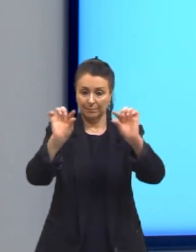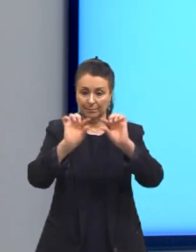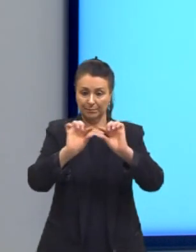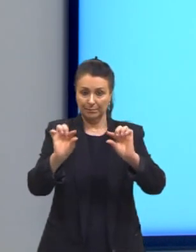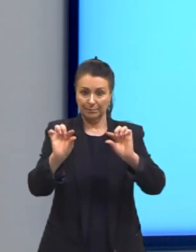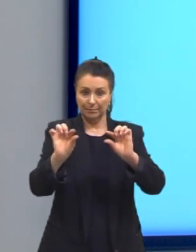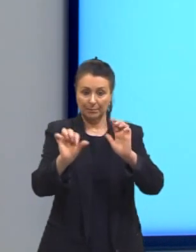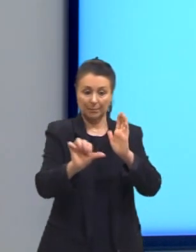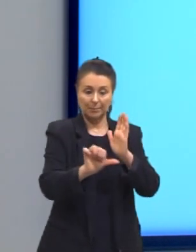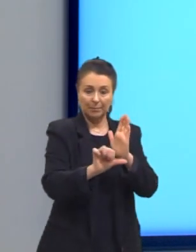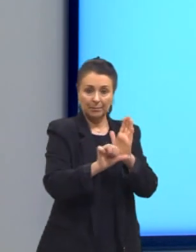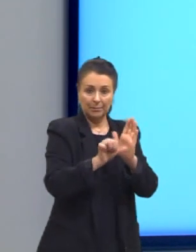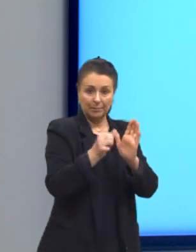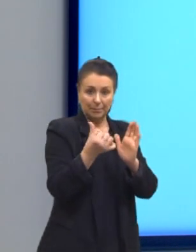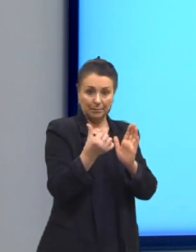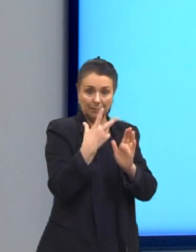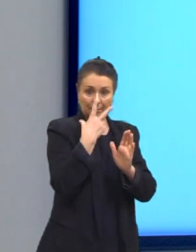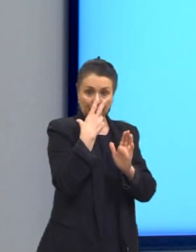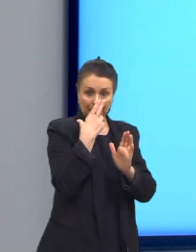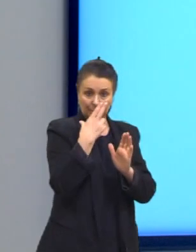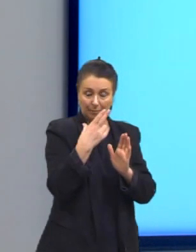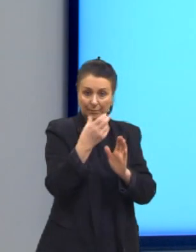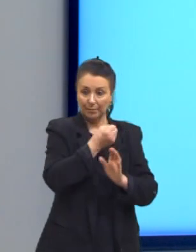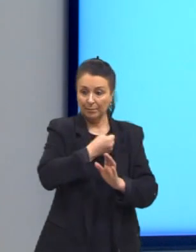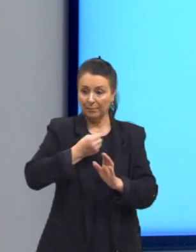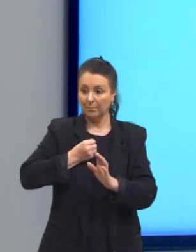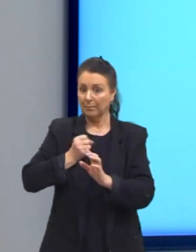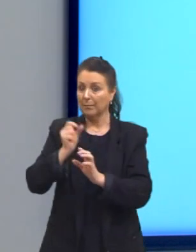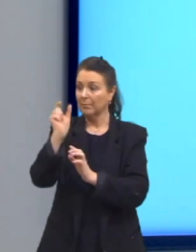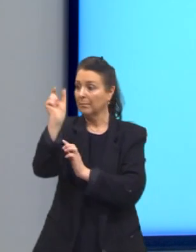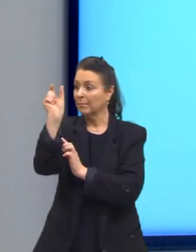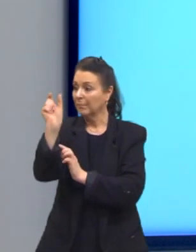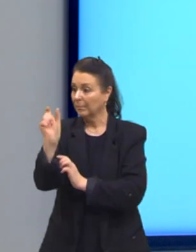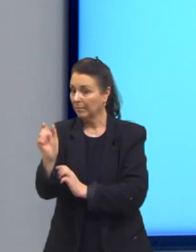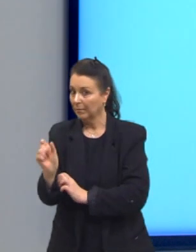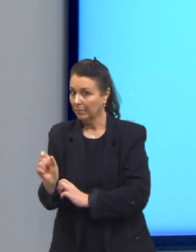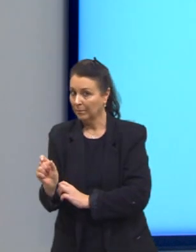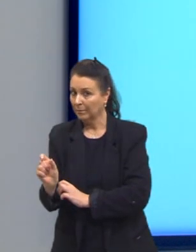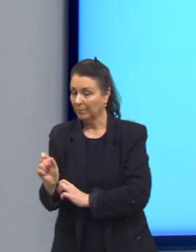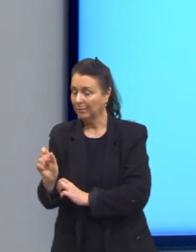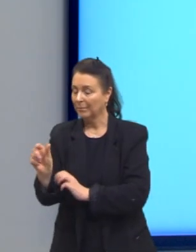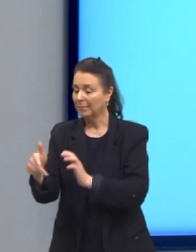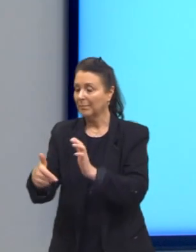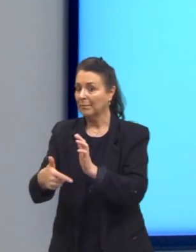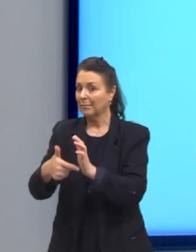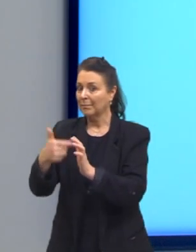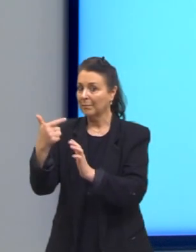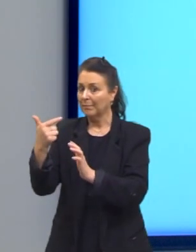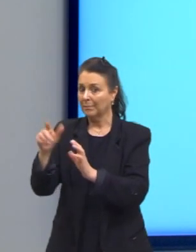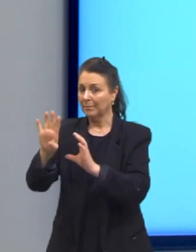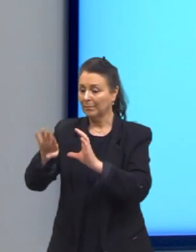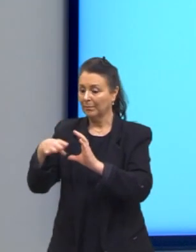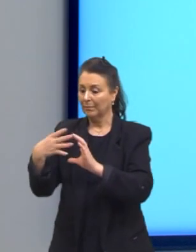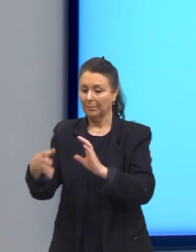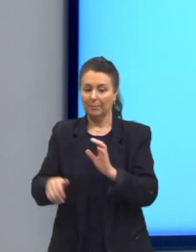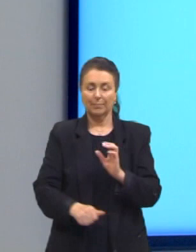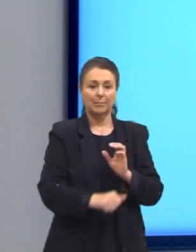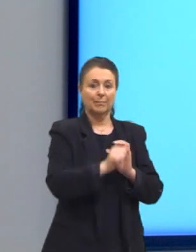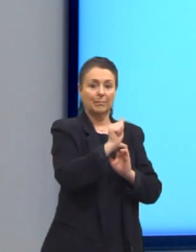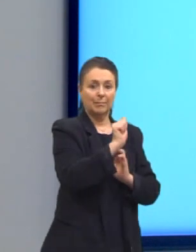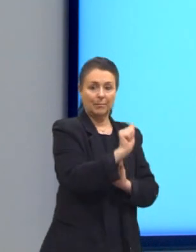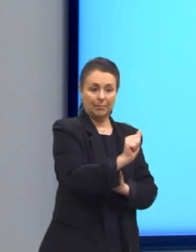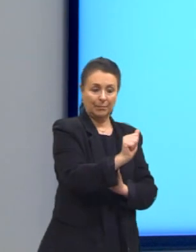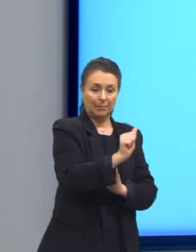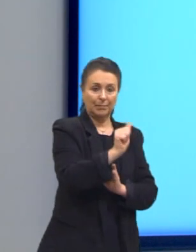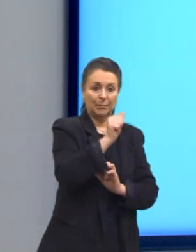Matriz tem que ser igual ao número de Colunas da segunda Matriz então a matriz a ela seria uma matriz